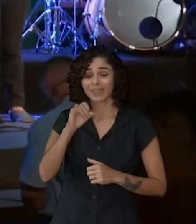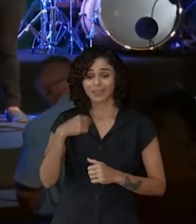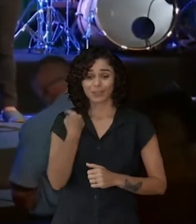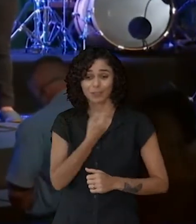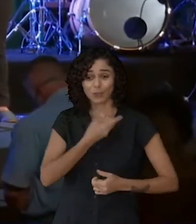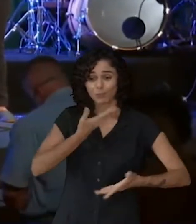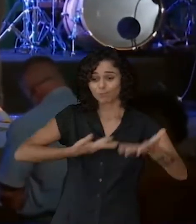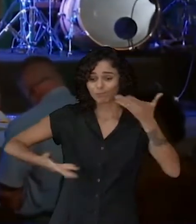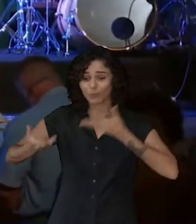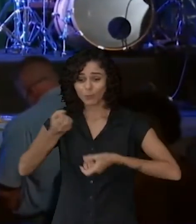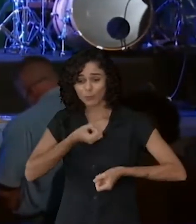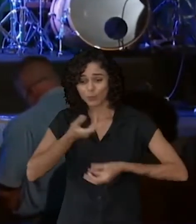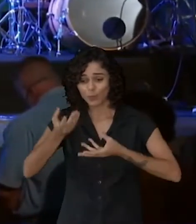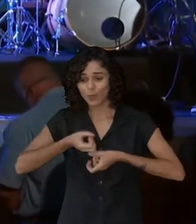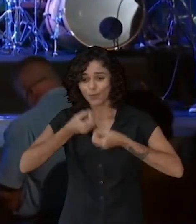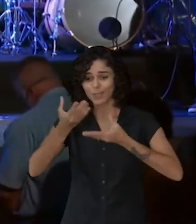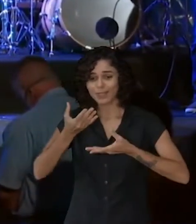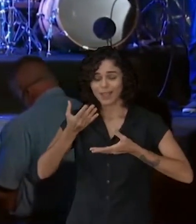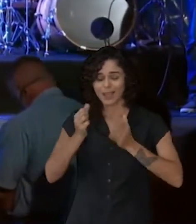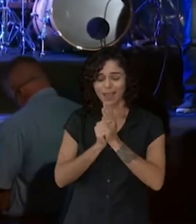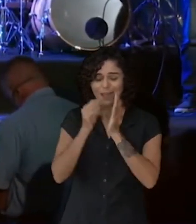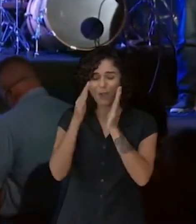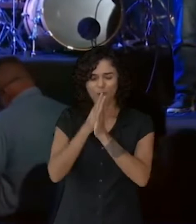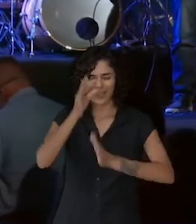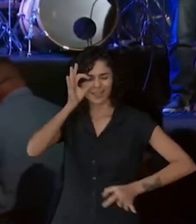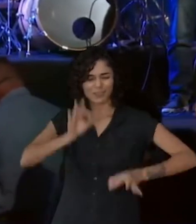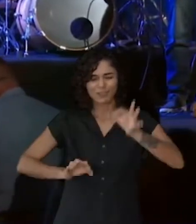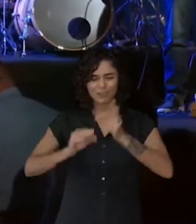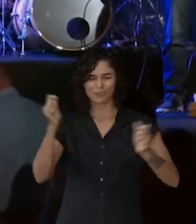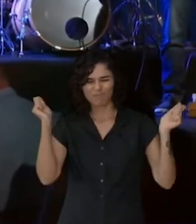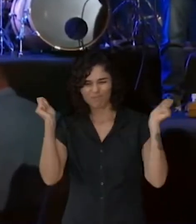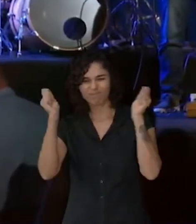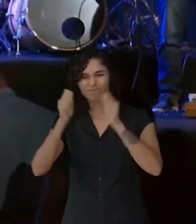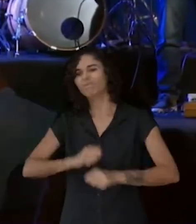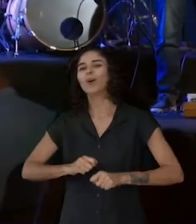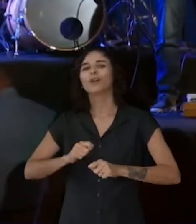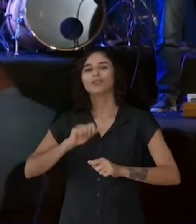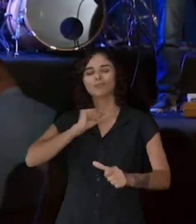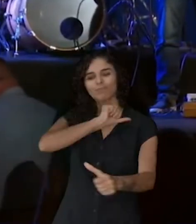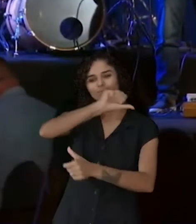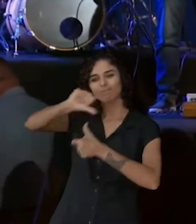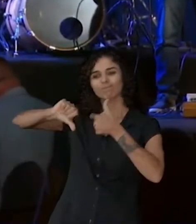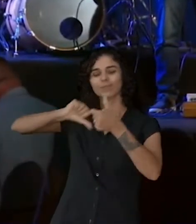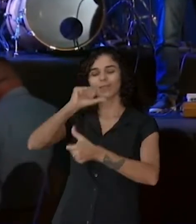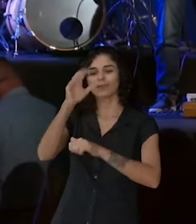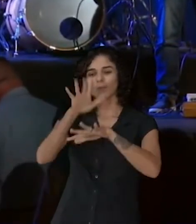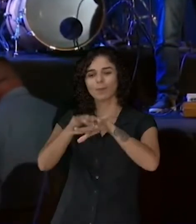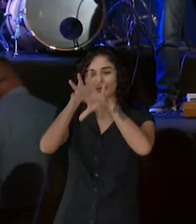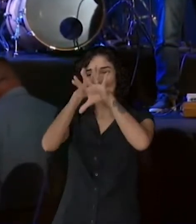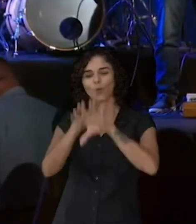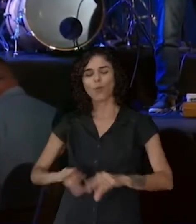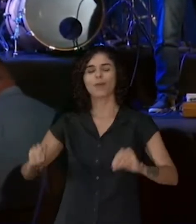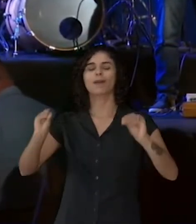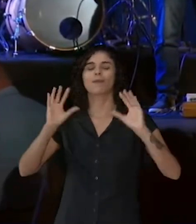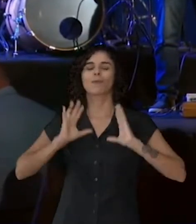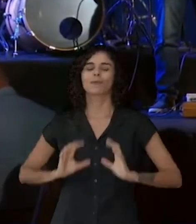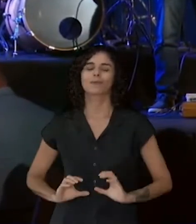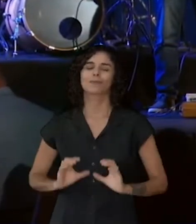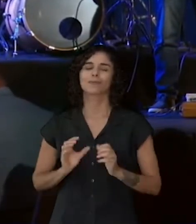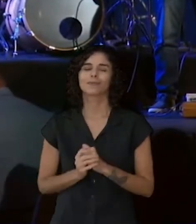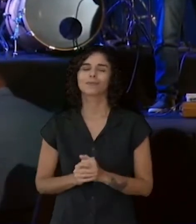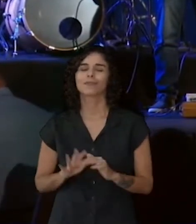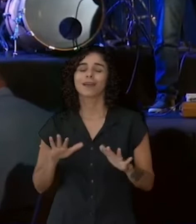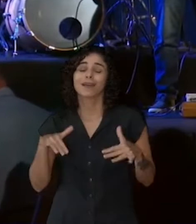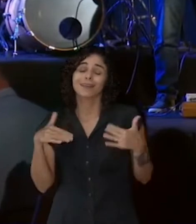outros, a oração do justo pode ir muito em seus efeitos para que a pessoa seja curada desse comportamento. Então,